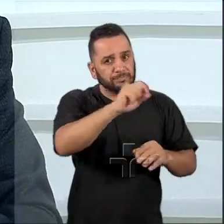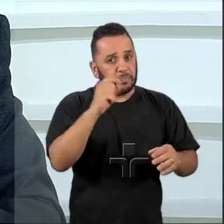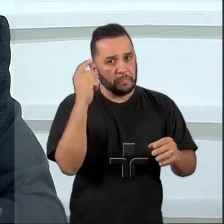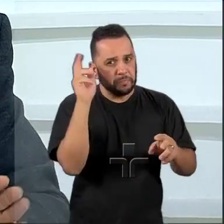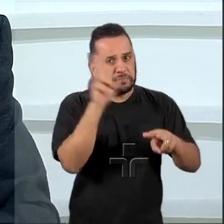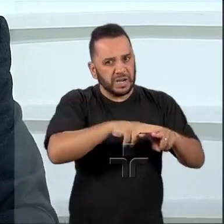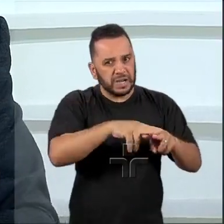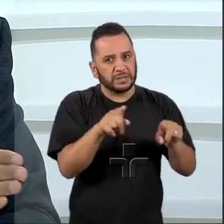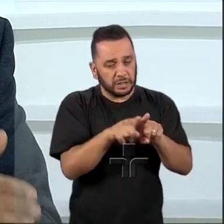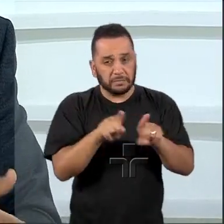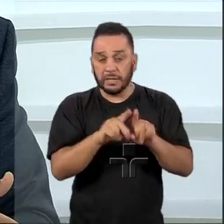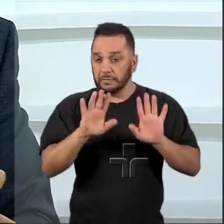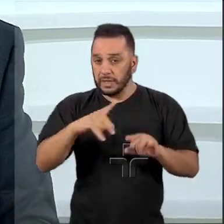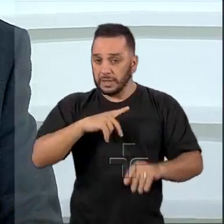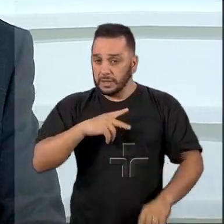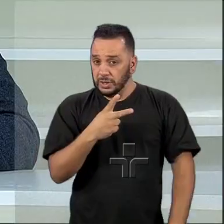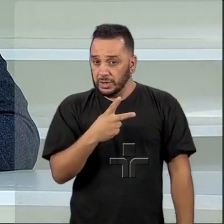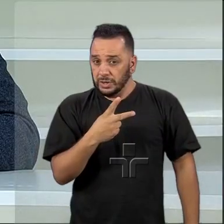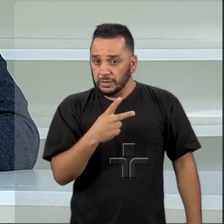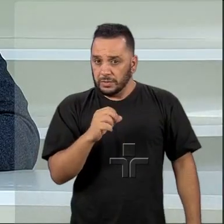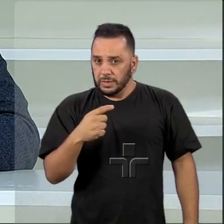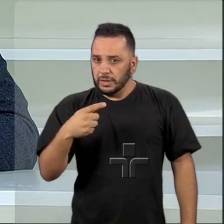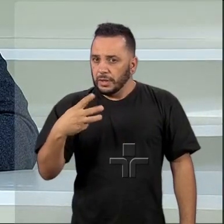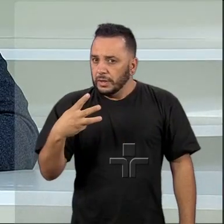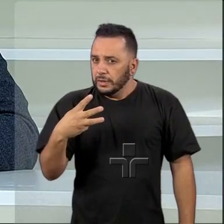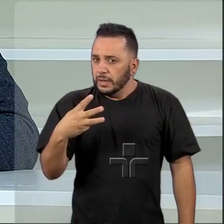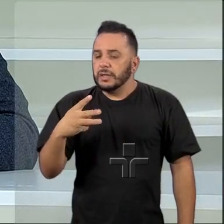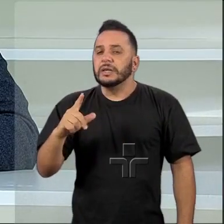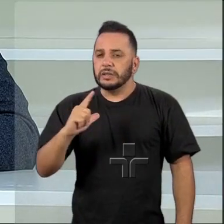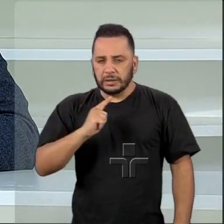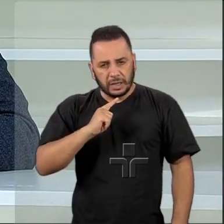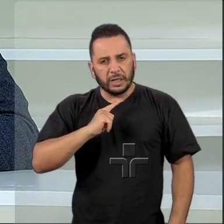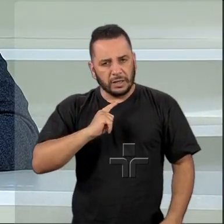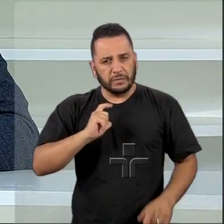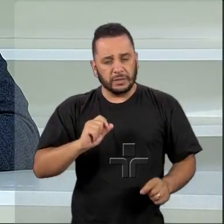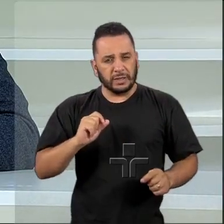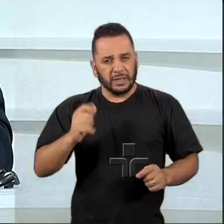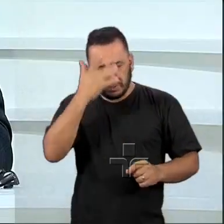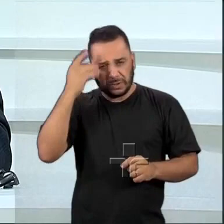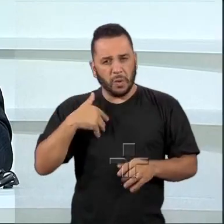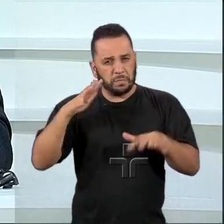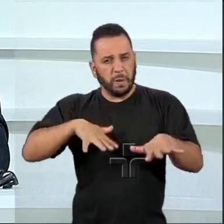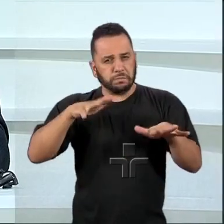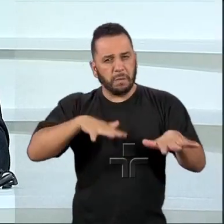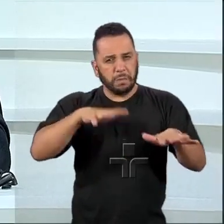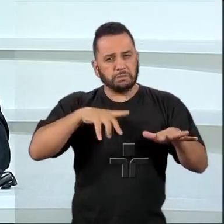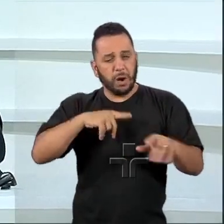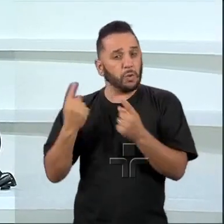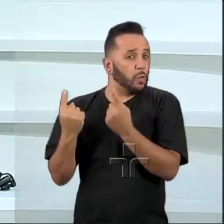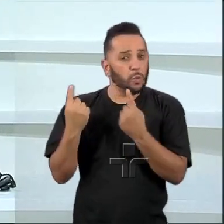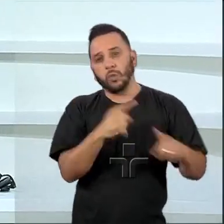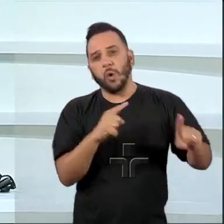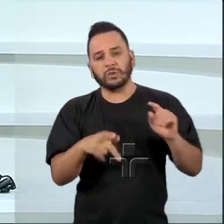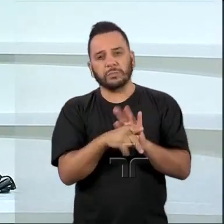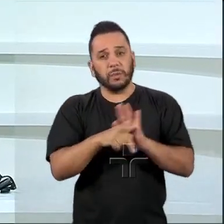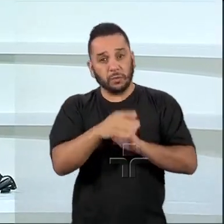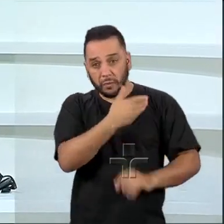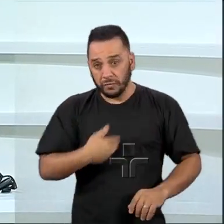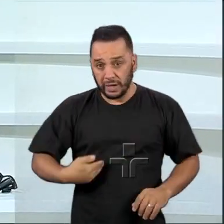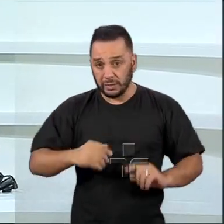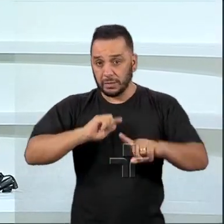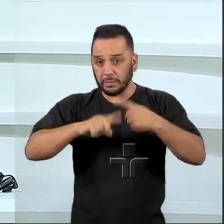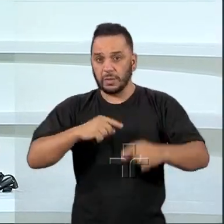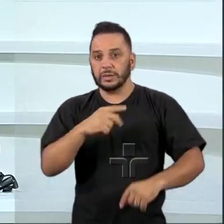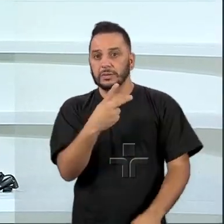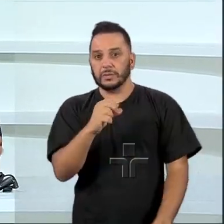antissistema, concordo plenamente, mas 2013 foi o grande grito antissistema, o maior grito, mais alto que já se ouviu. Em 2014, o país